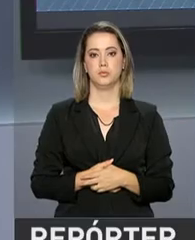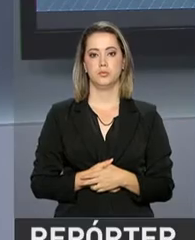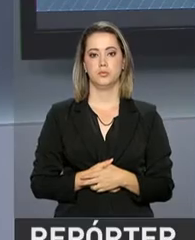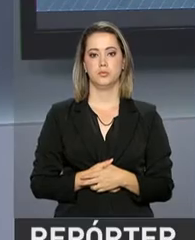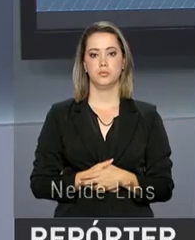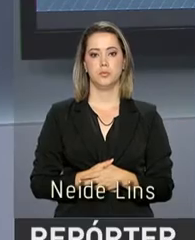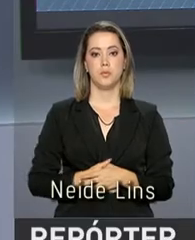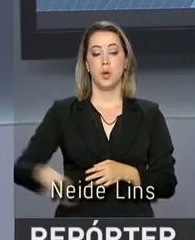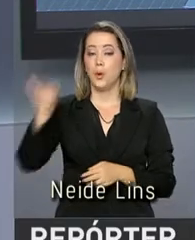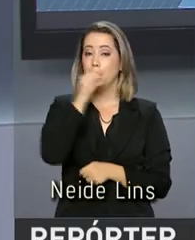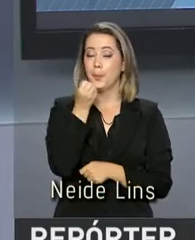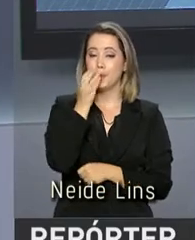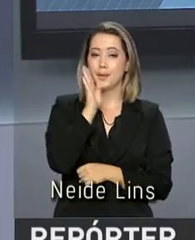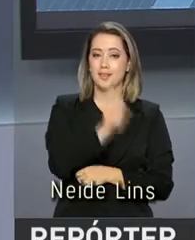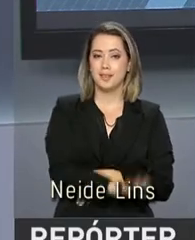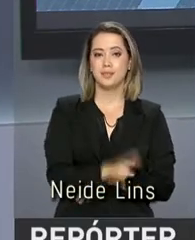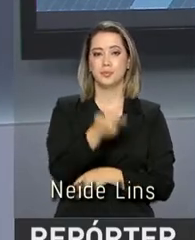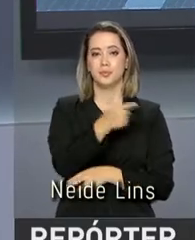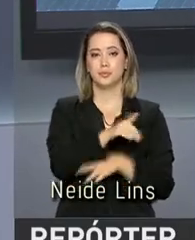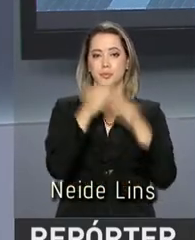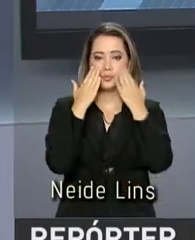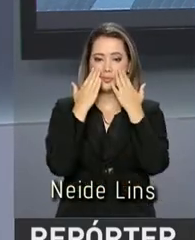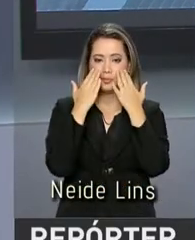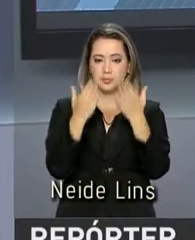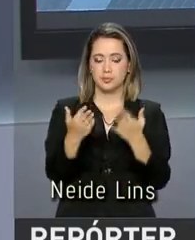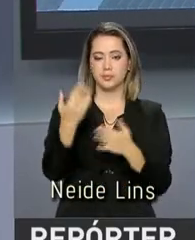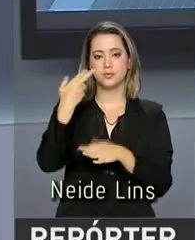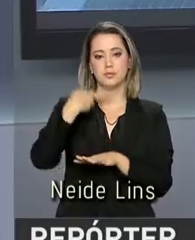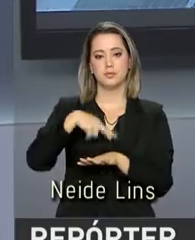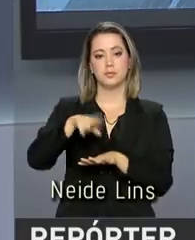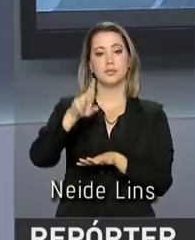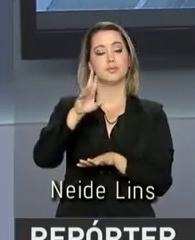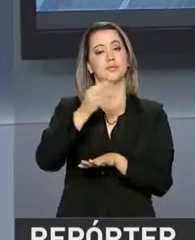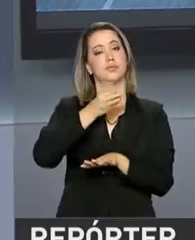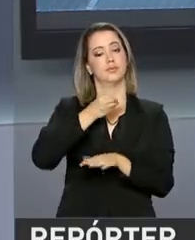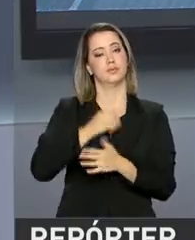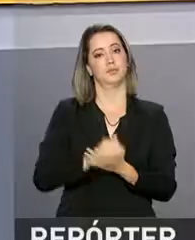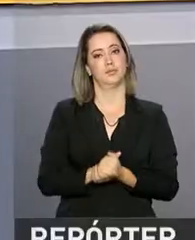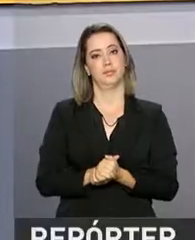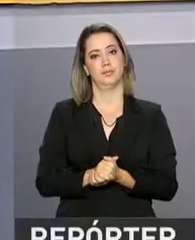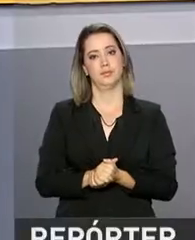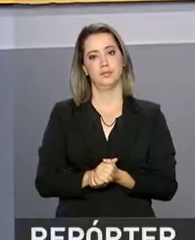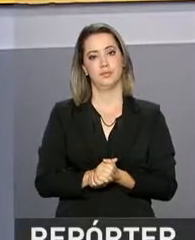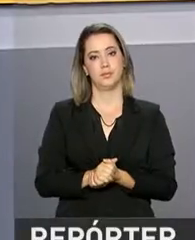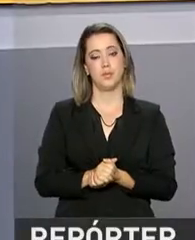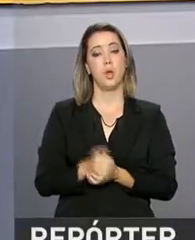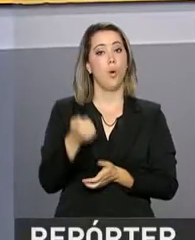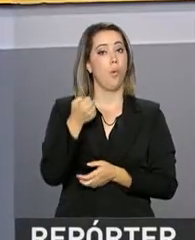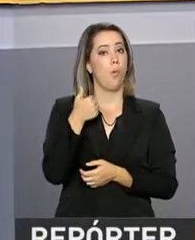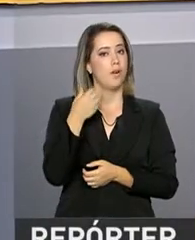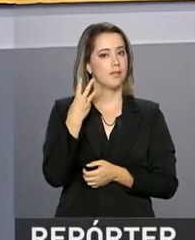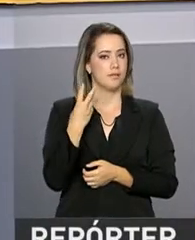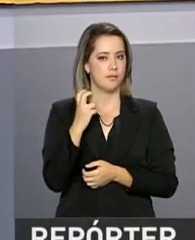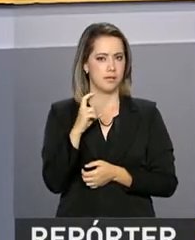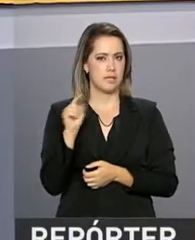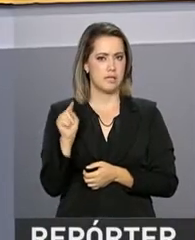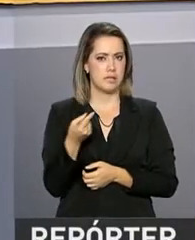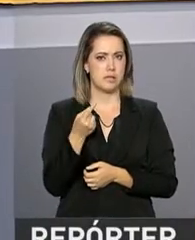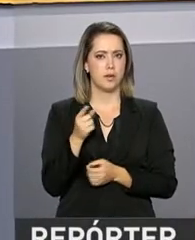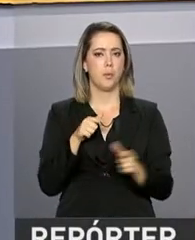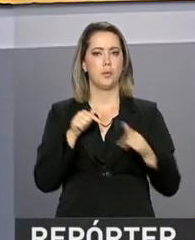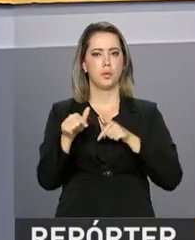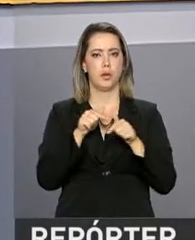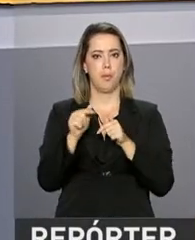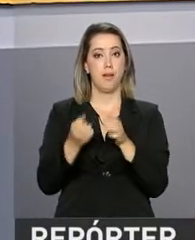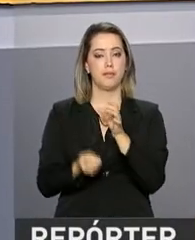olá boa tarde e começa agora mais uma edição do repórter nbr quase 35 mil postos de